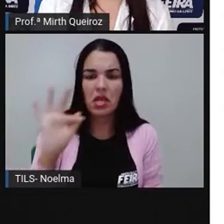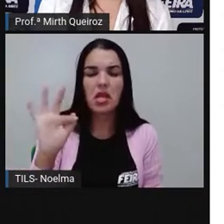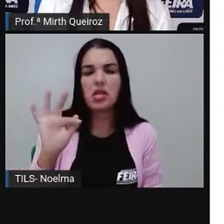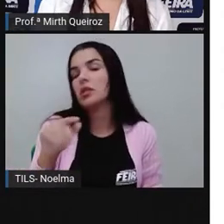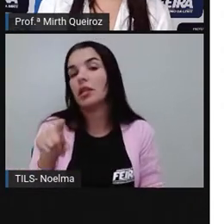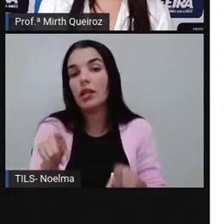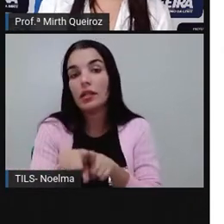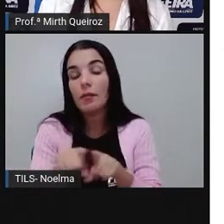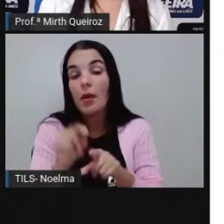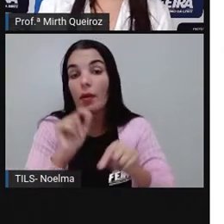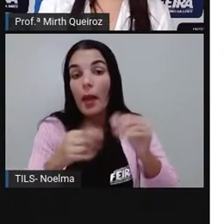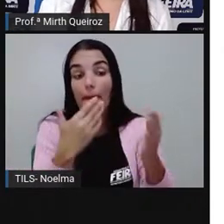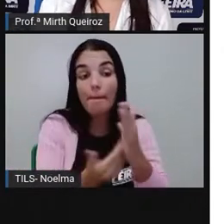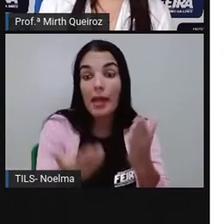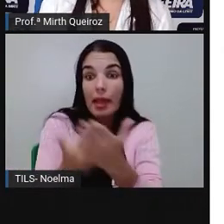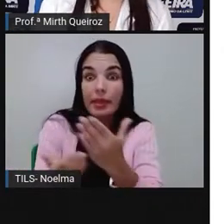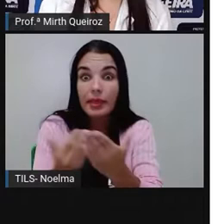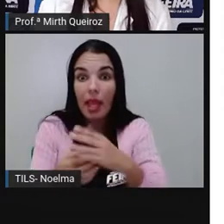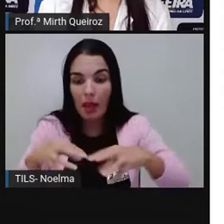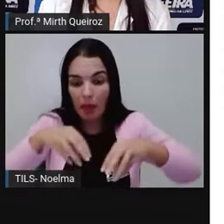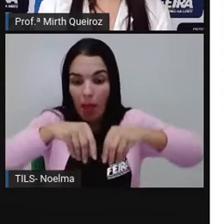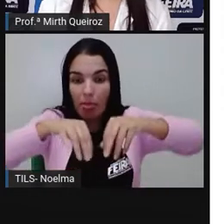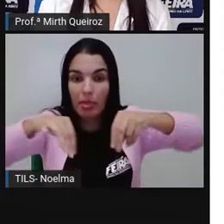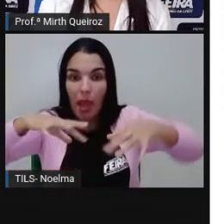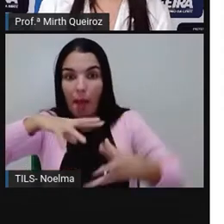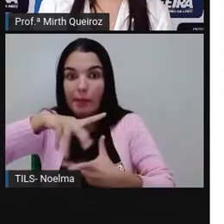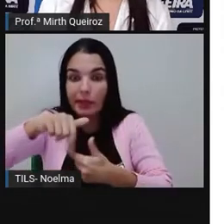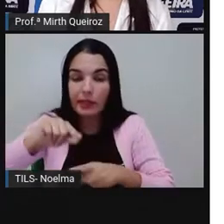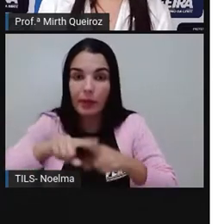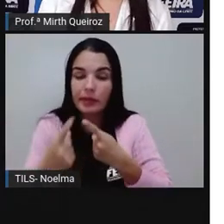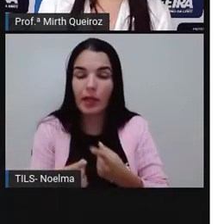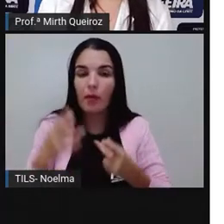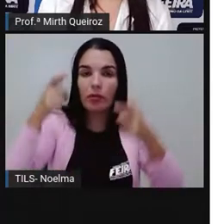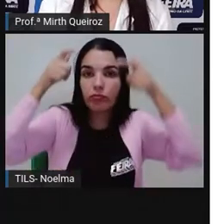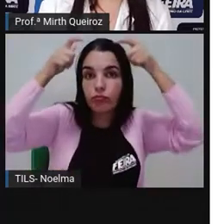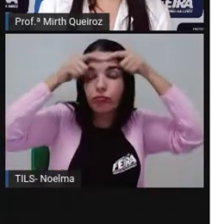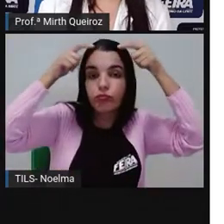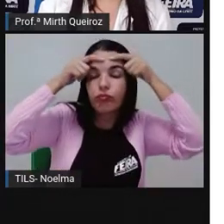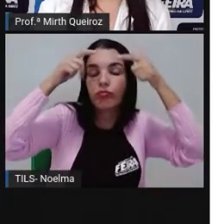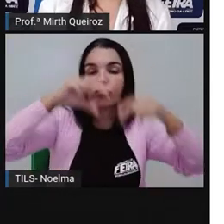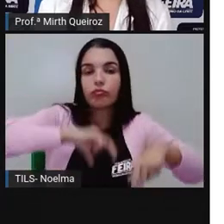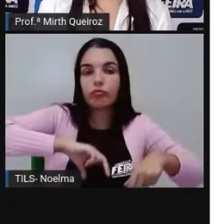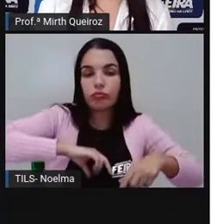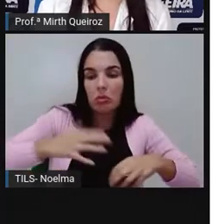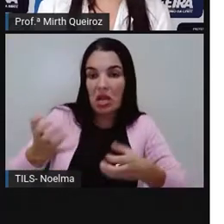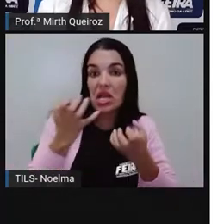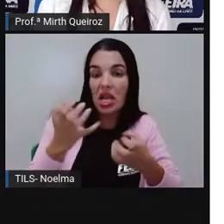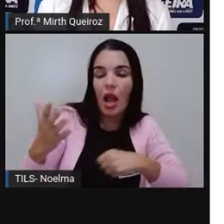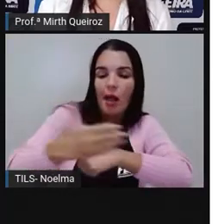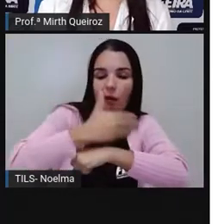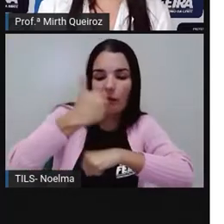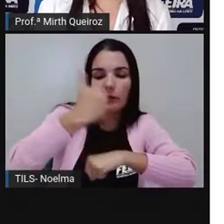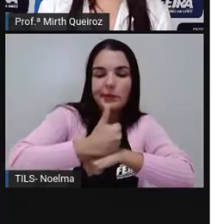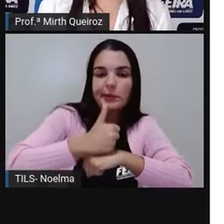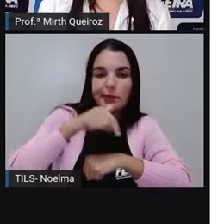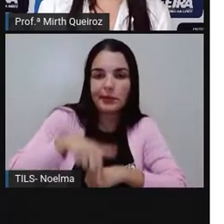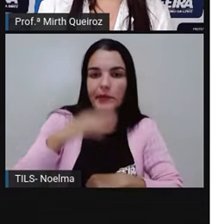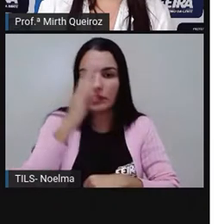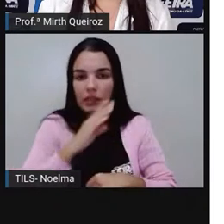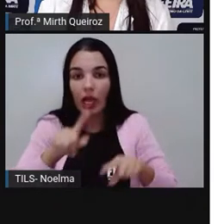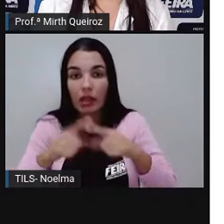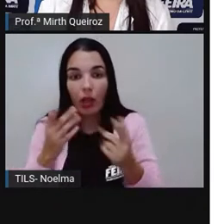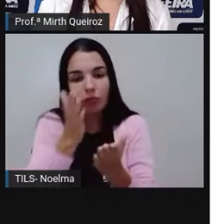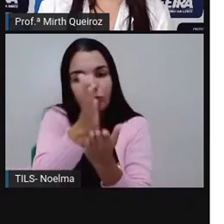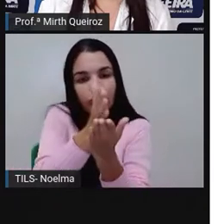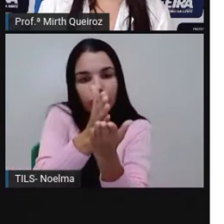território, a coroa portuguesa resolveu, então, colonizar o Brasil. E assim, eles dividem o